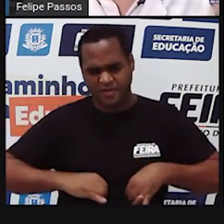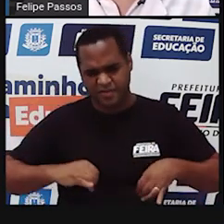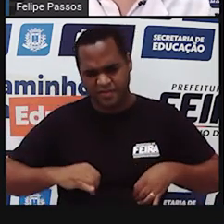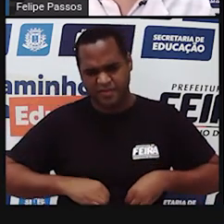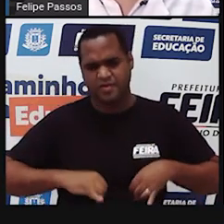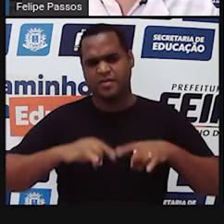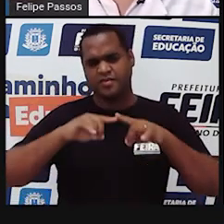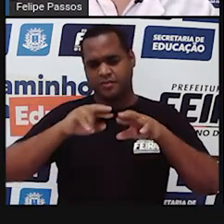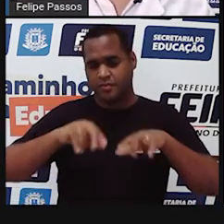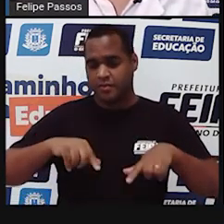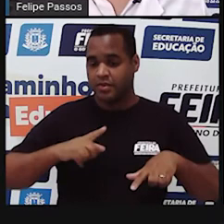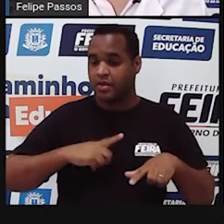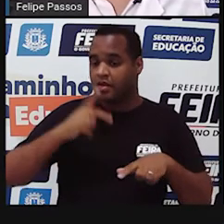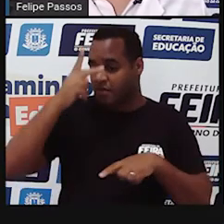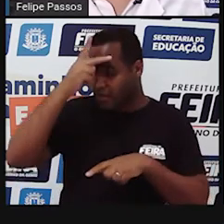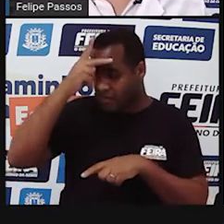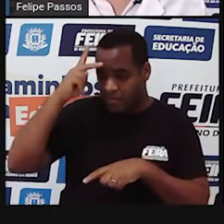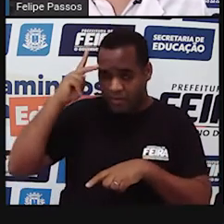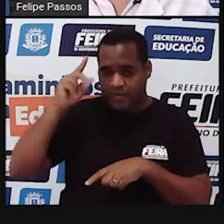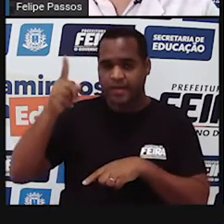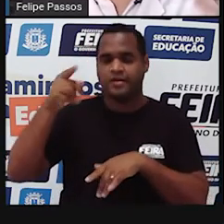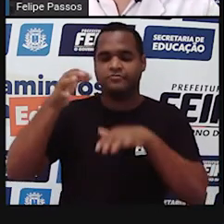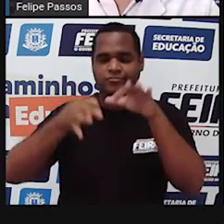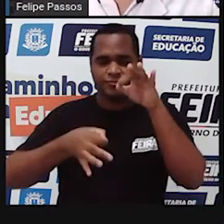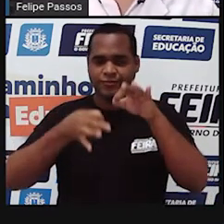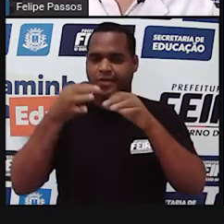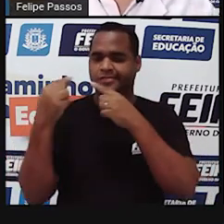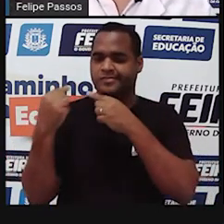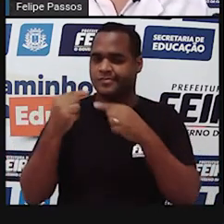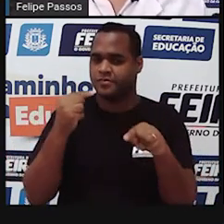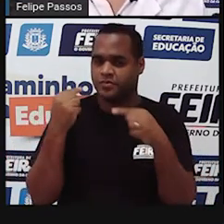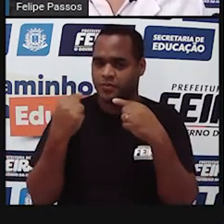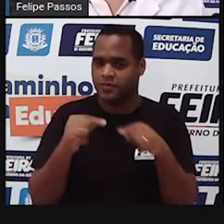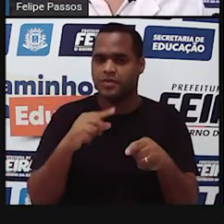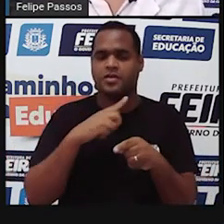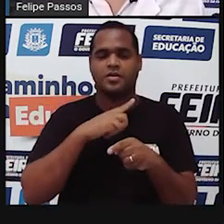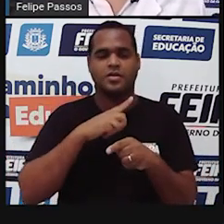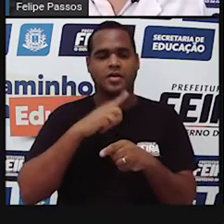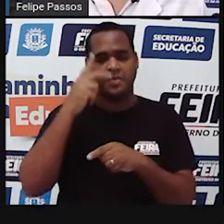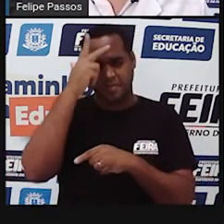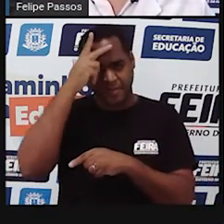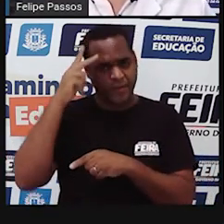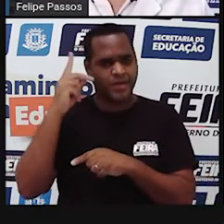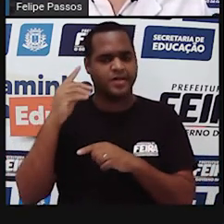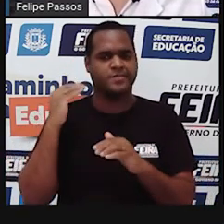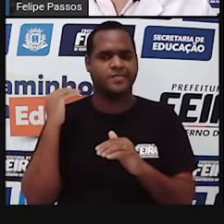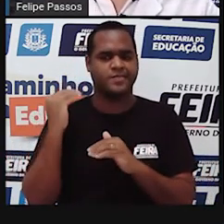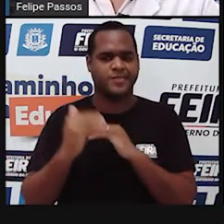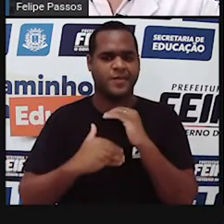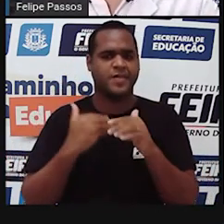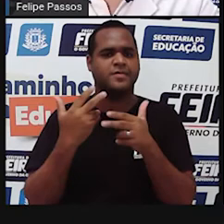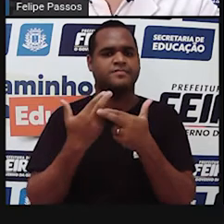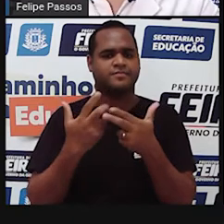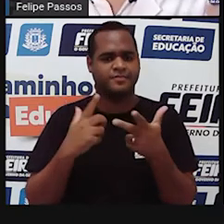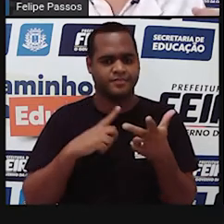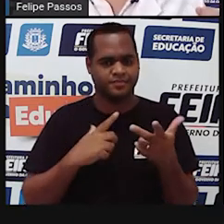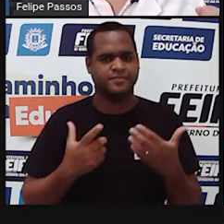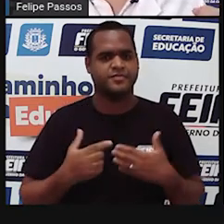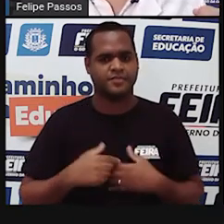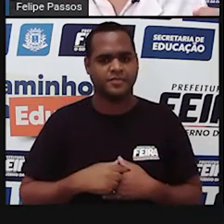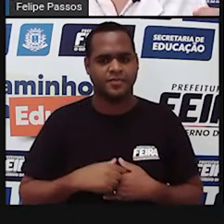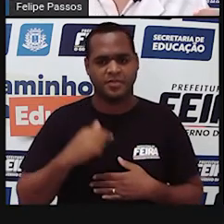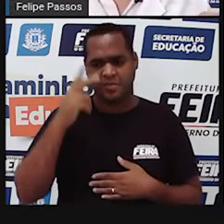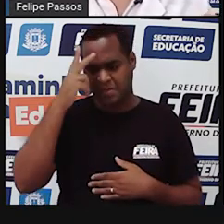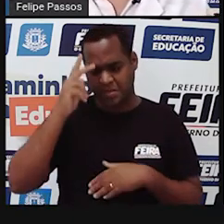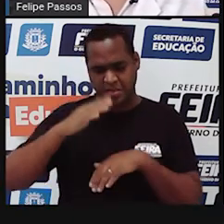Um povo ele é subjugado em relação ao outro, um povo se acha superior em relação ao outro, um povo acha que essa terra é